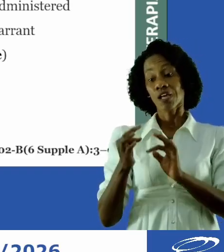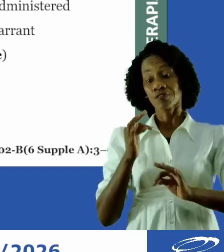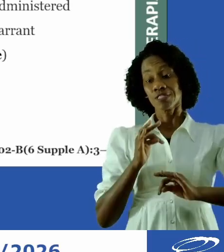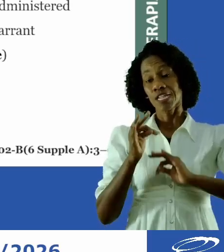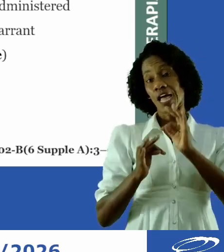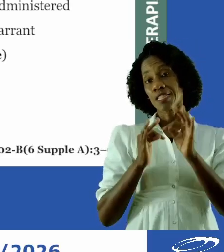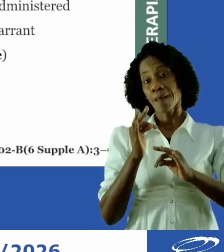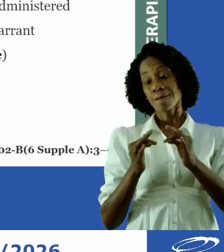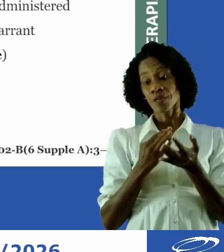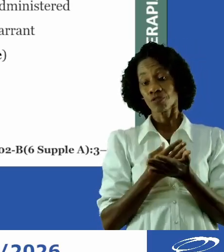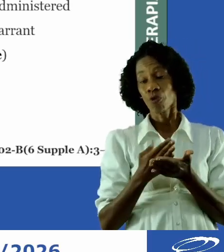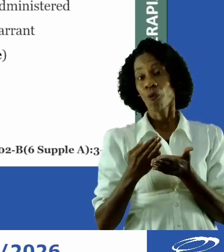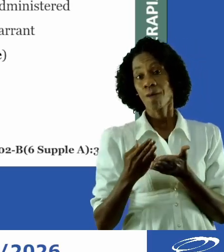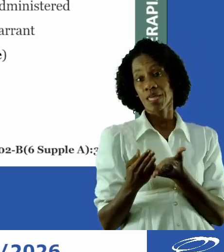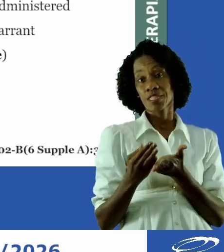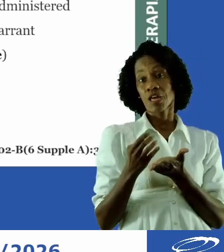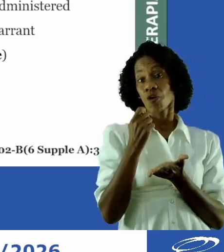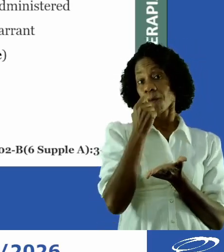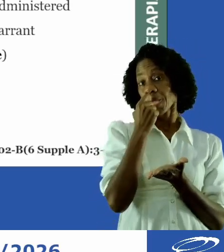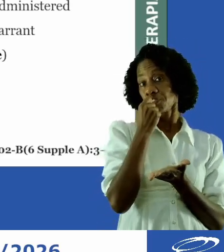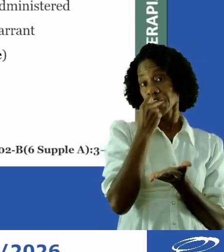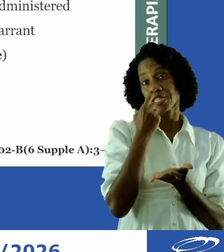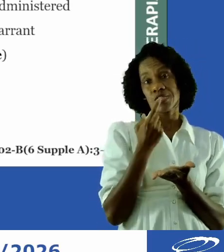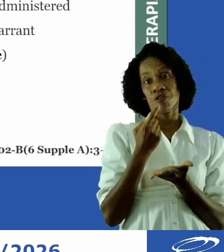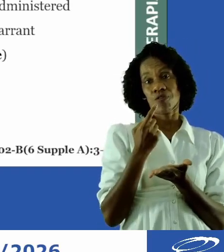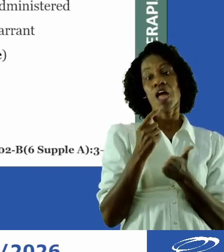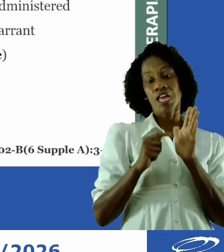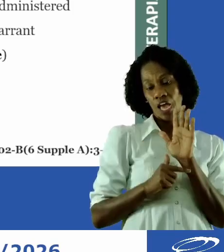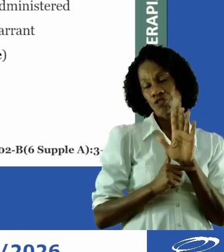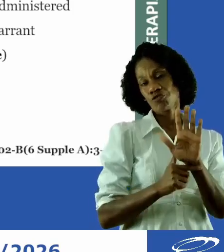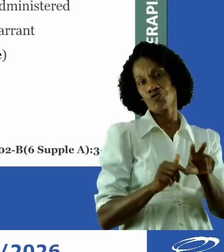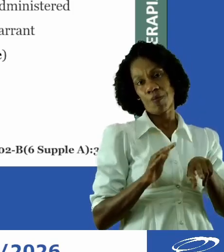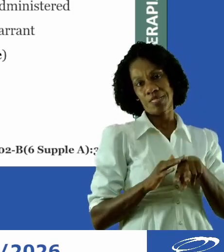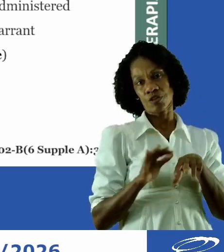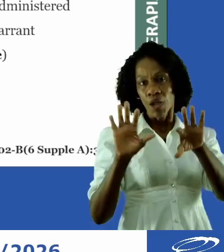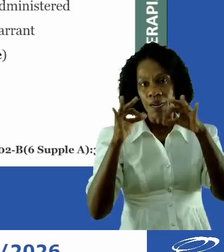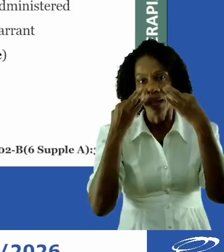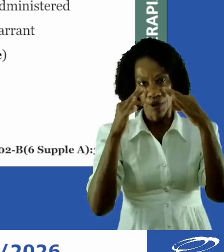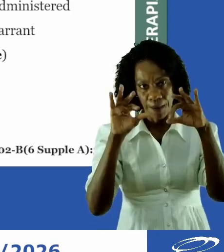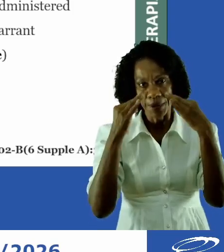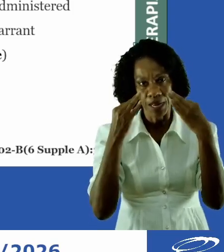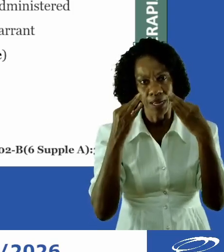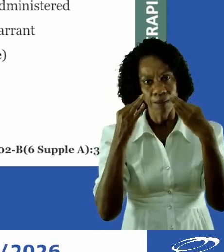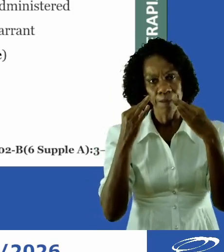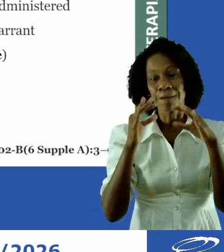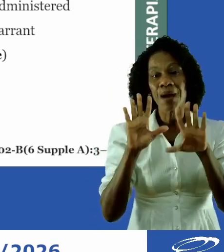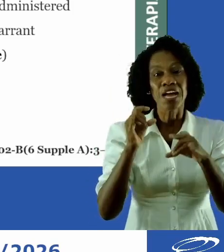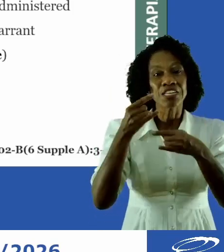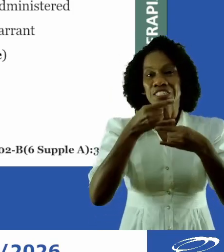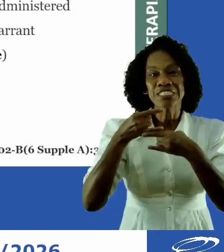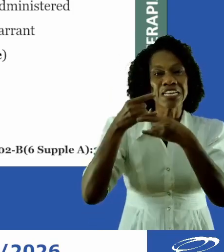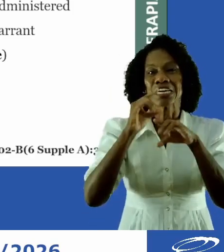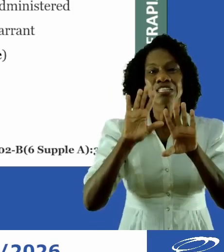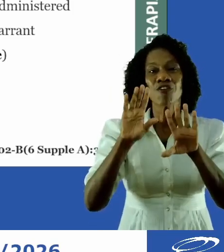partir daí, com medicação oral, resolve o problema do doente. Então, olha aqui um pouco para mim, olha aqui, ó. Sai do Instagram agora. Ah, você também, lá